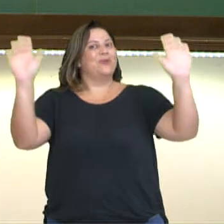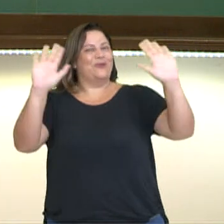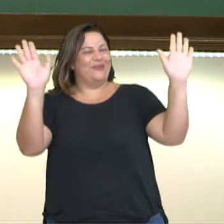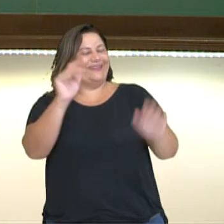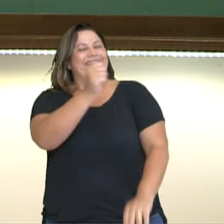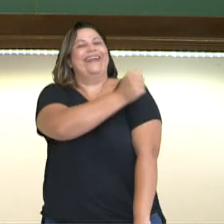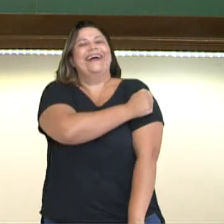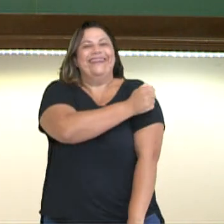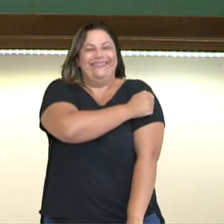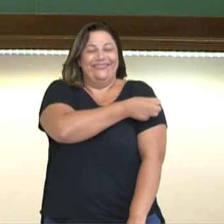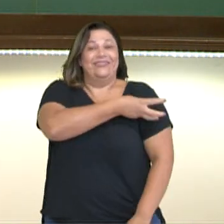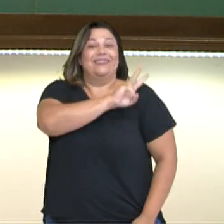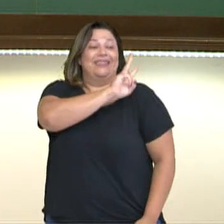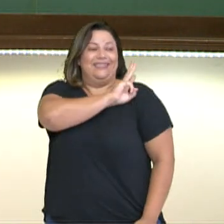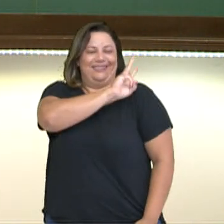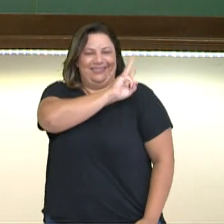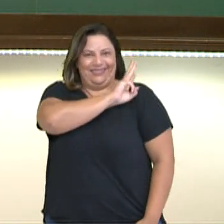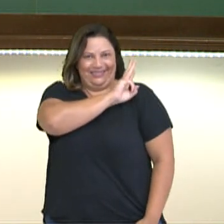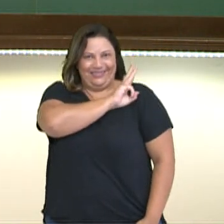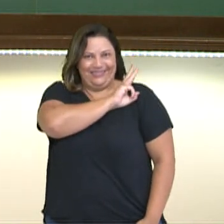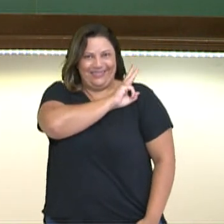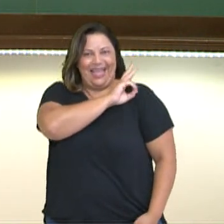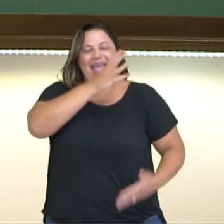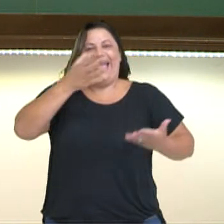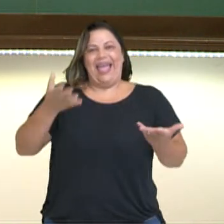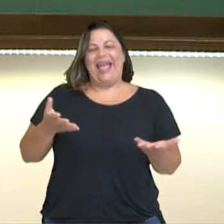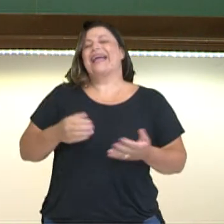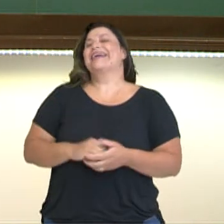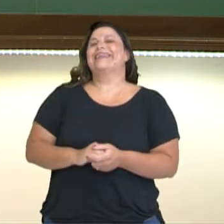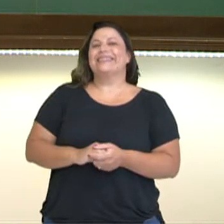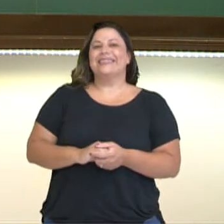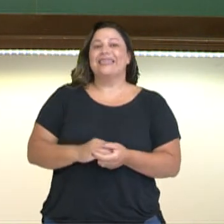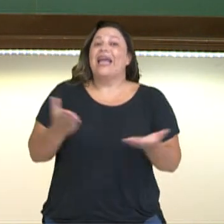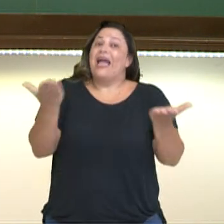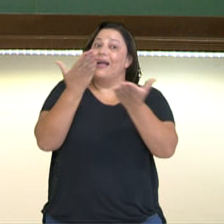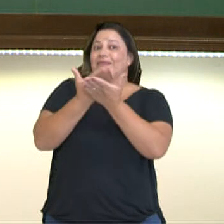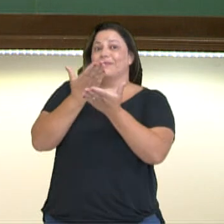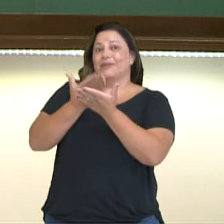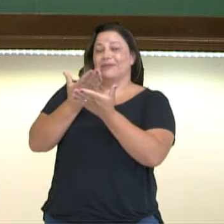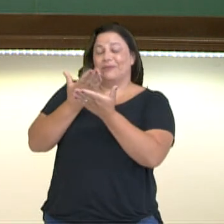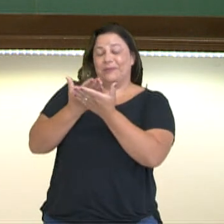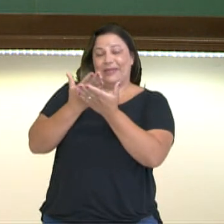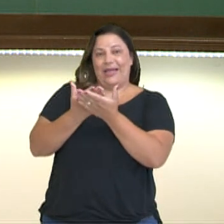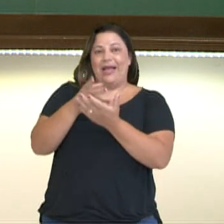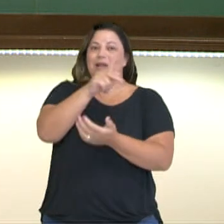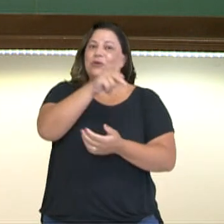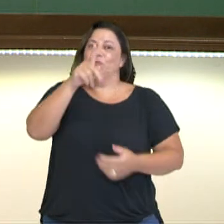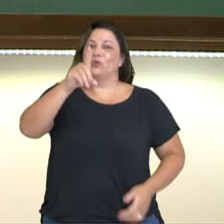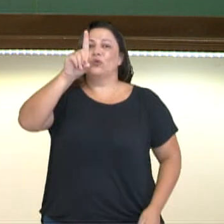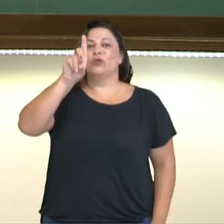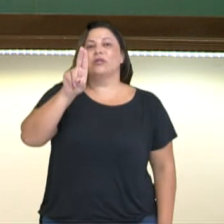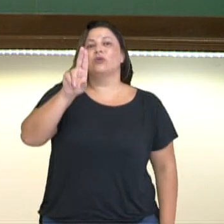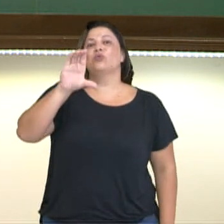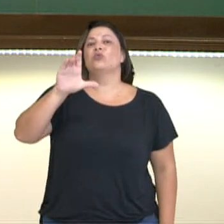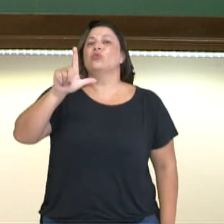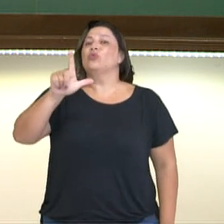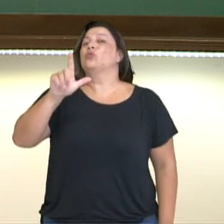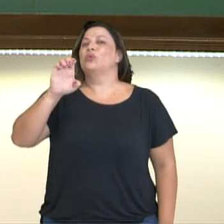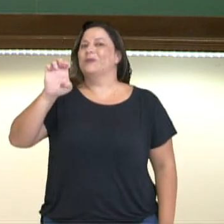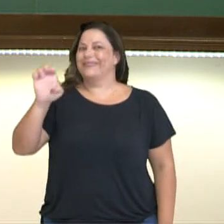Olá, estudante da terceira série do ensino médio. Esta é mais uma aula comigo. Eu sou a professora Dulce de língua